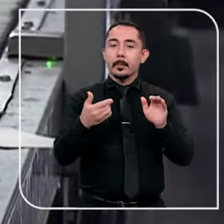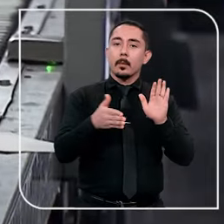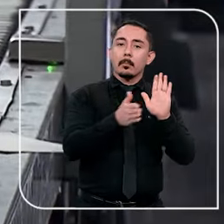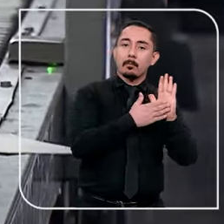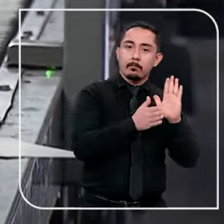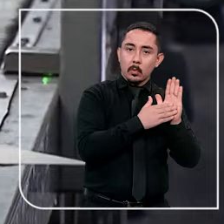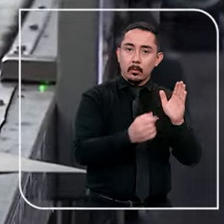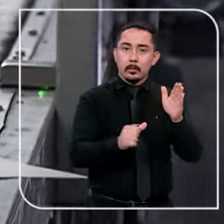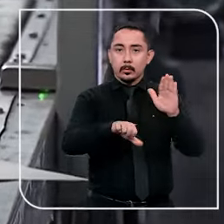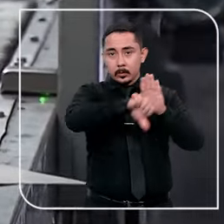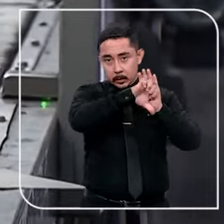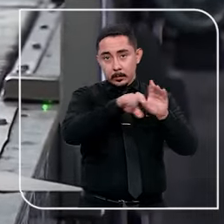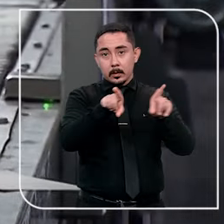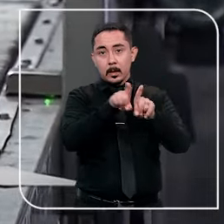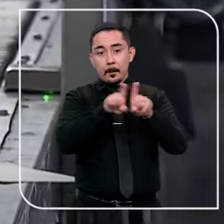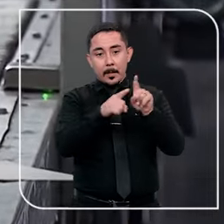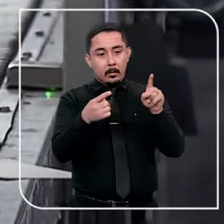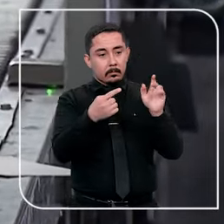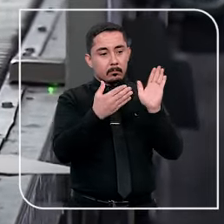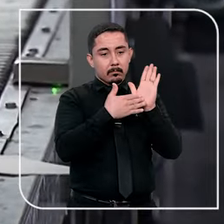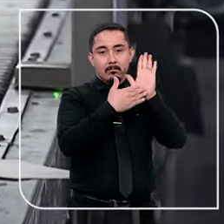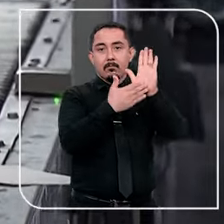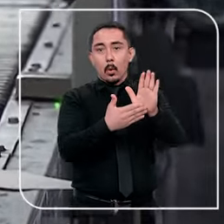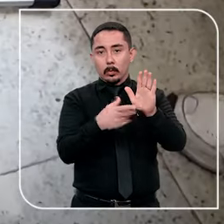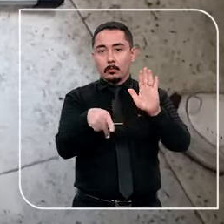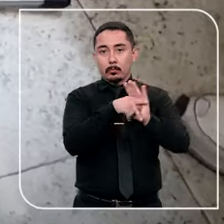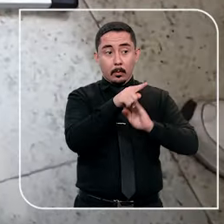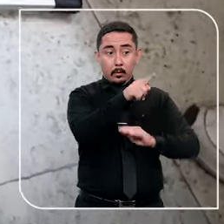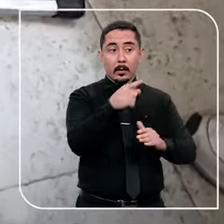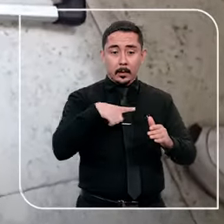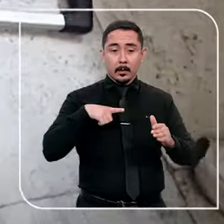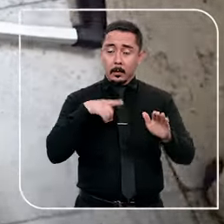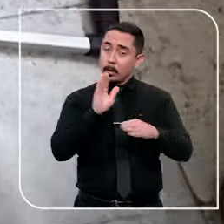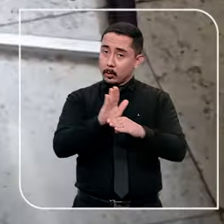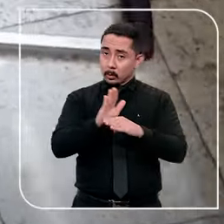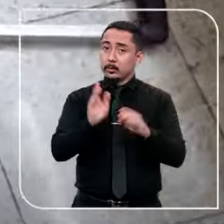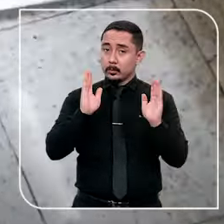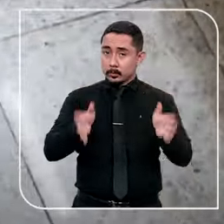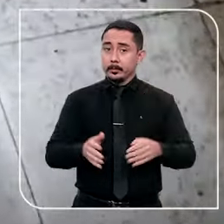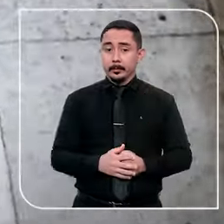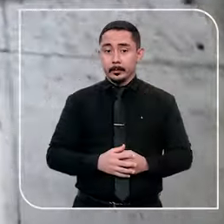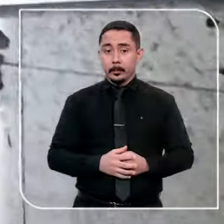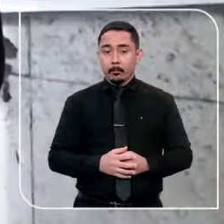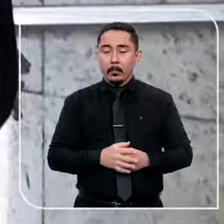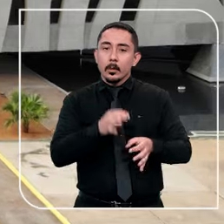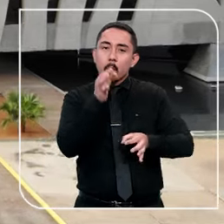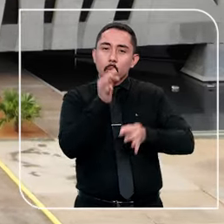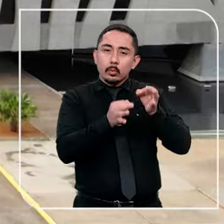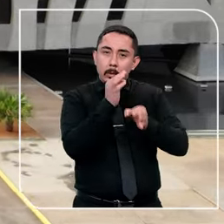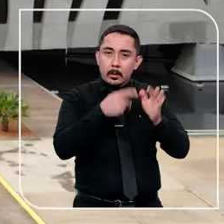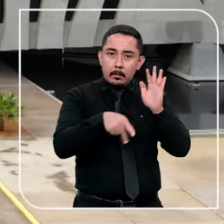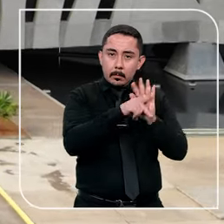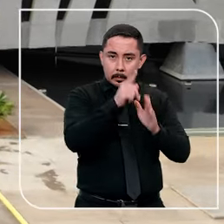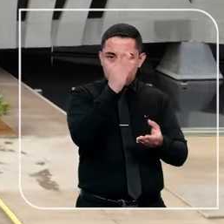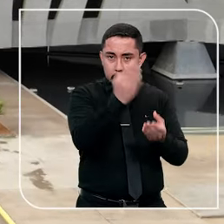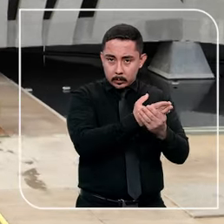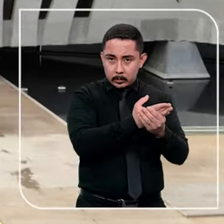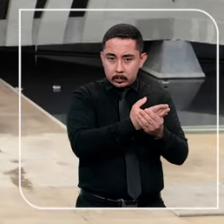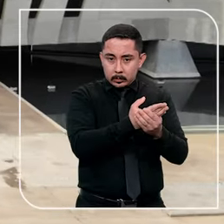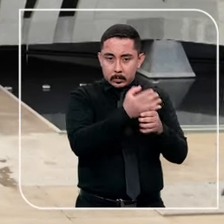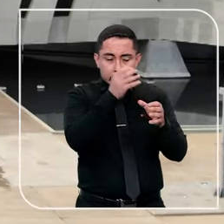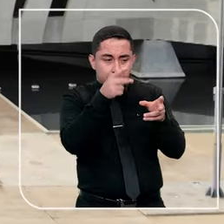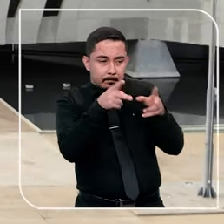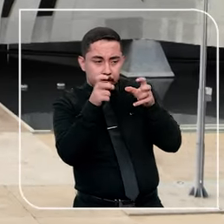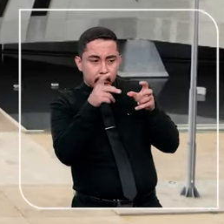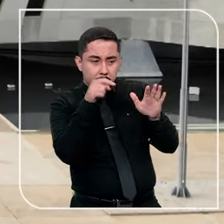existência de provas do crime e indícios suficientes da participação do acusado no esquema o julgamento do mérito